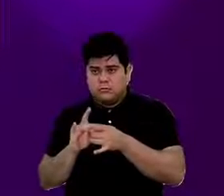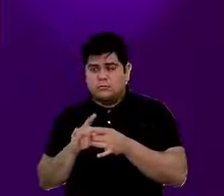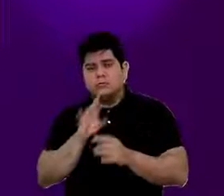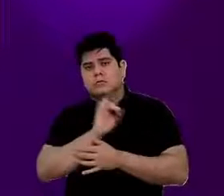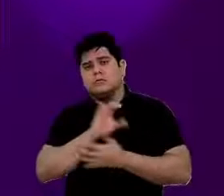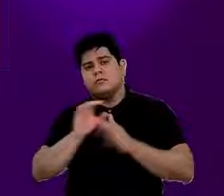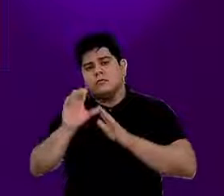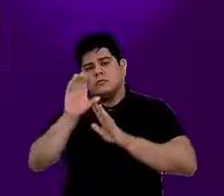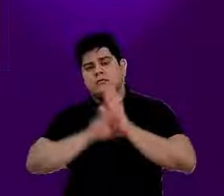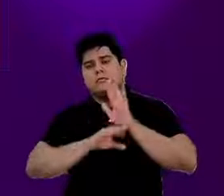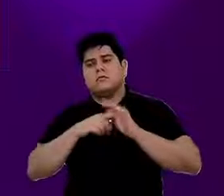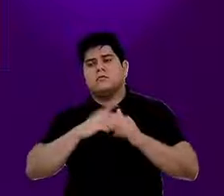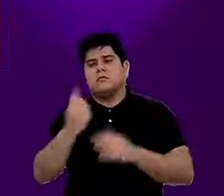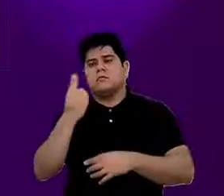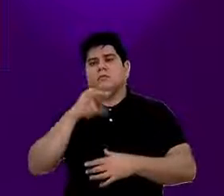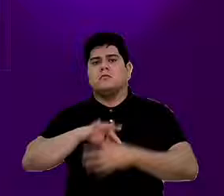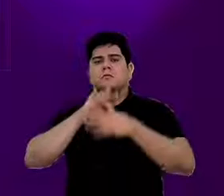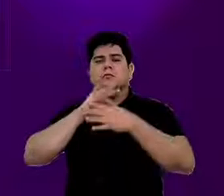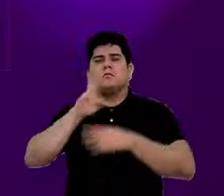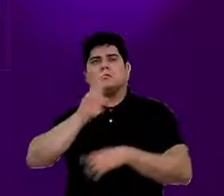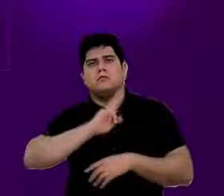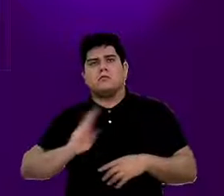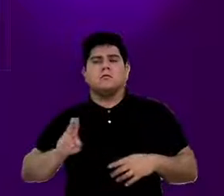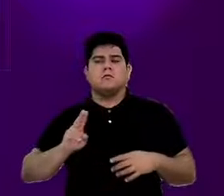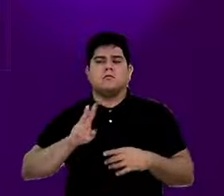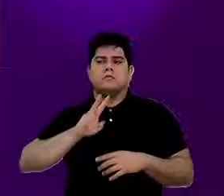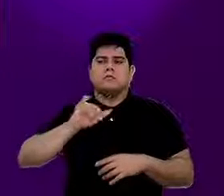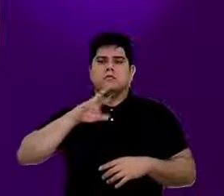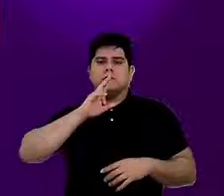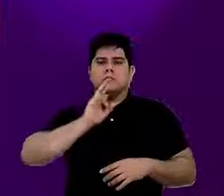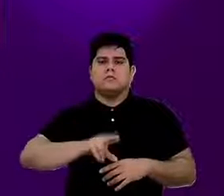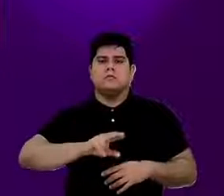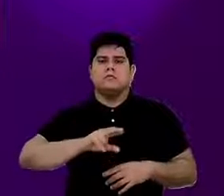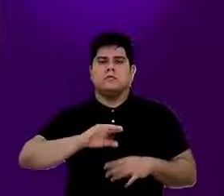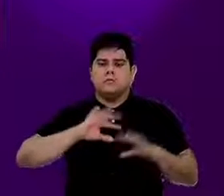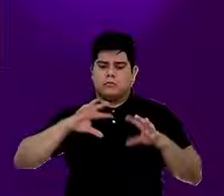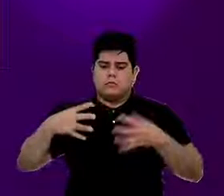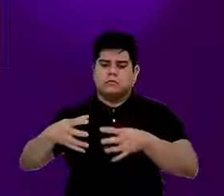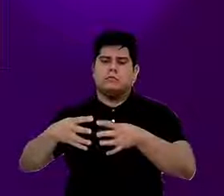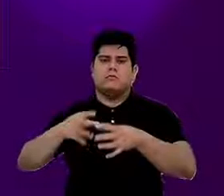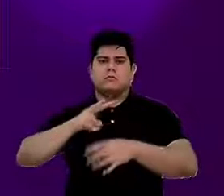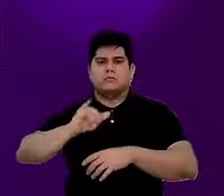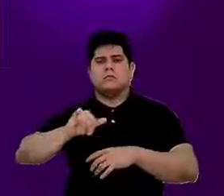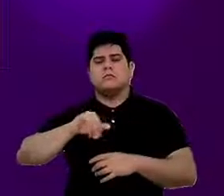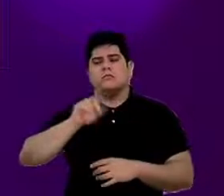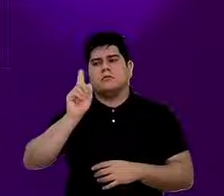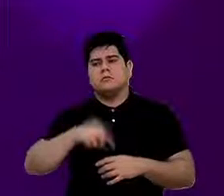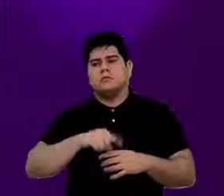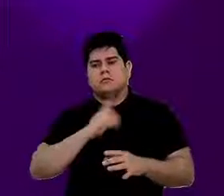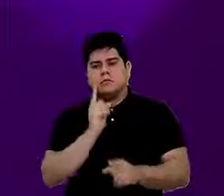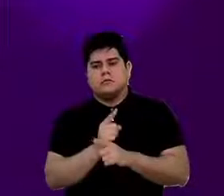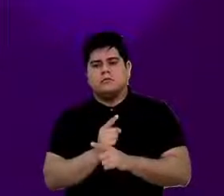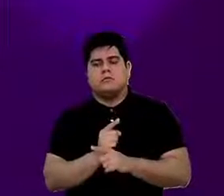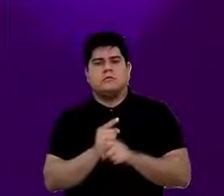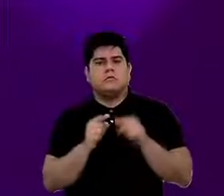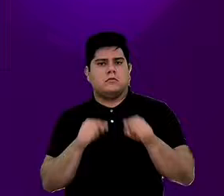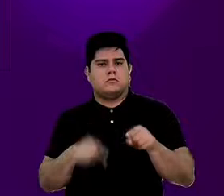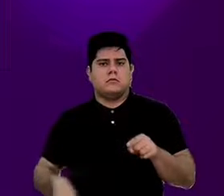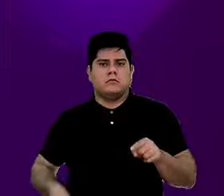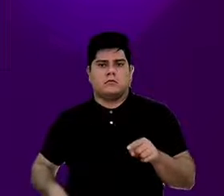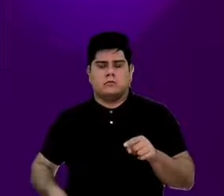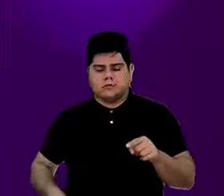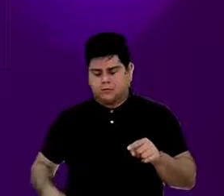capítulo tem que ter um líder, tem que ter um nome que vai responder por uma equipe que vai ser identificada.